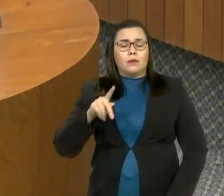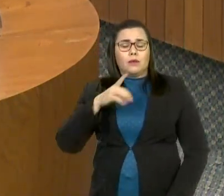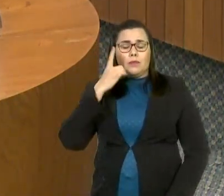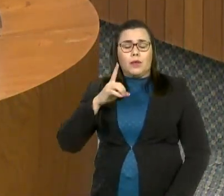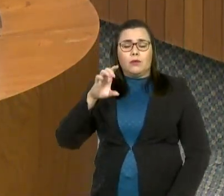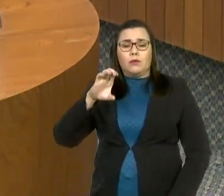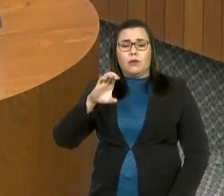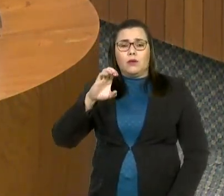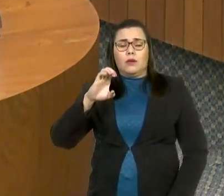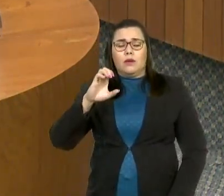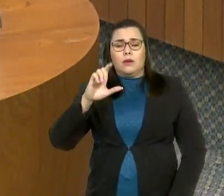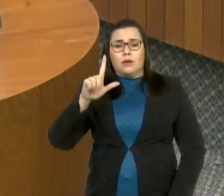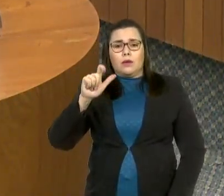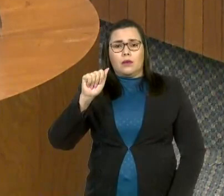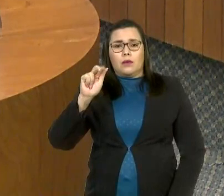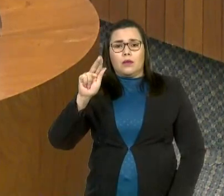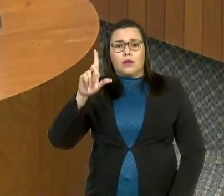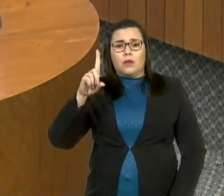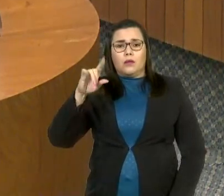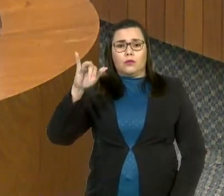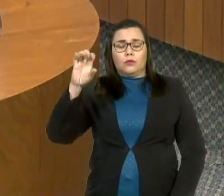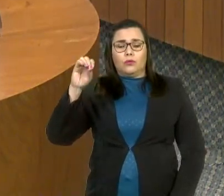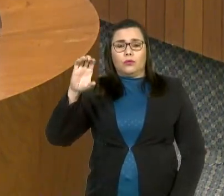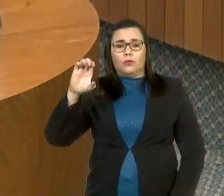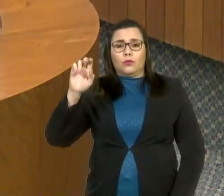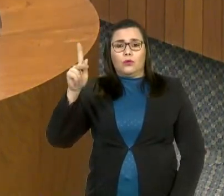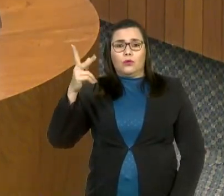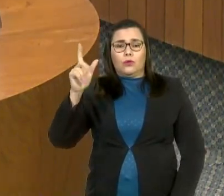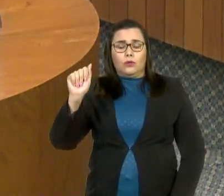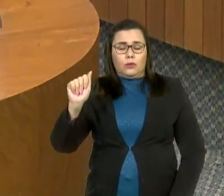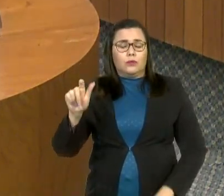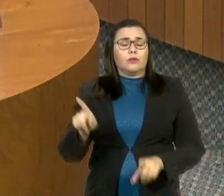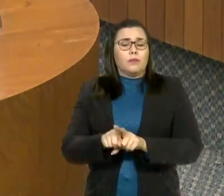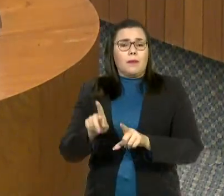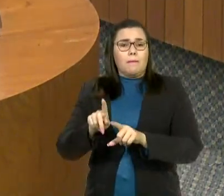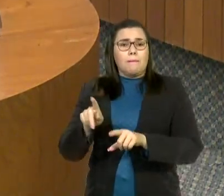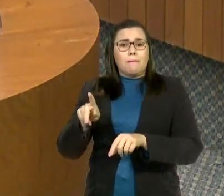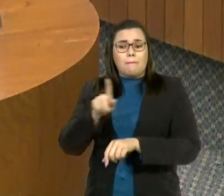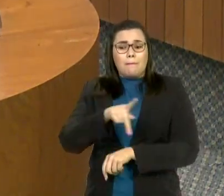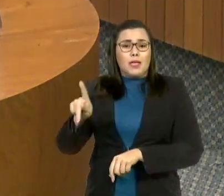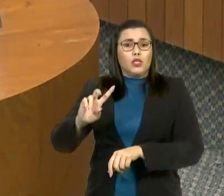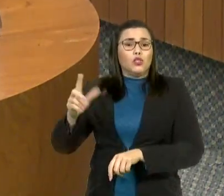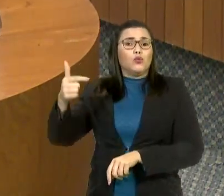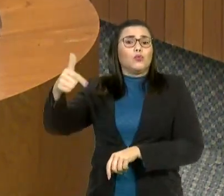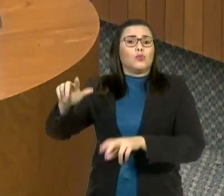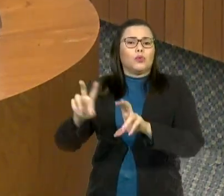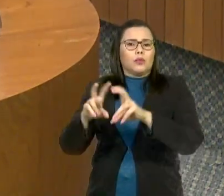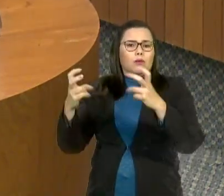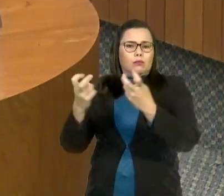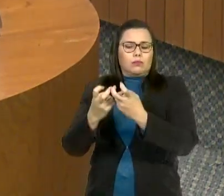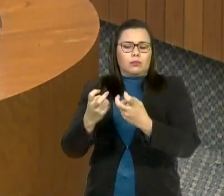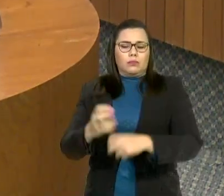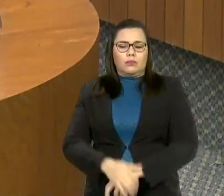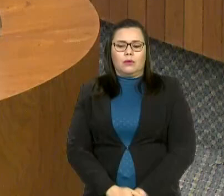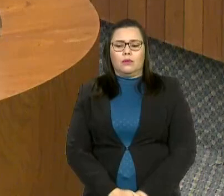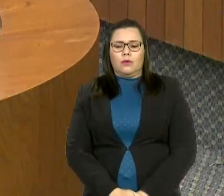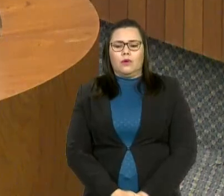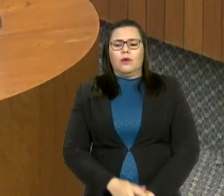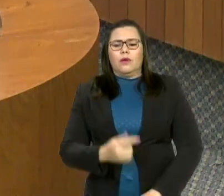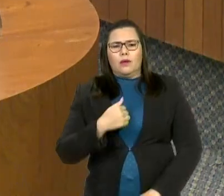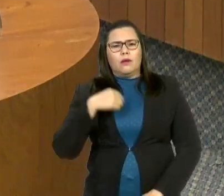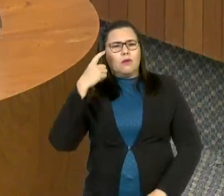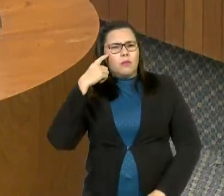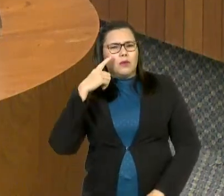nós possamos tratar desse tema que é muito abrangente e que vai ter reflexo direto sobre as nossas crianças, nossos jovens que precisam